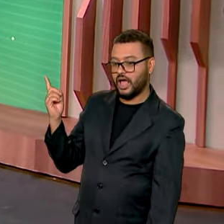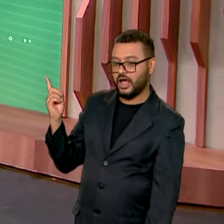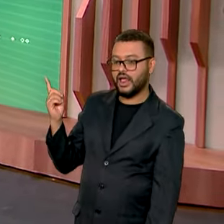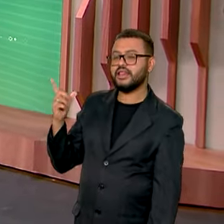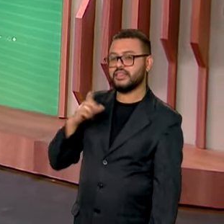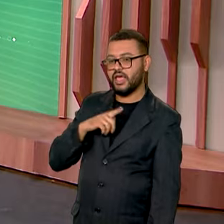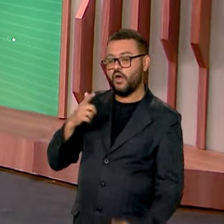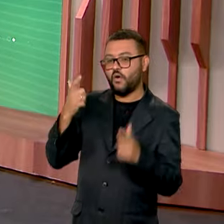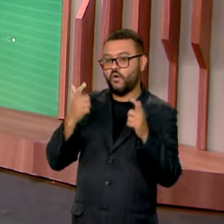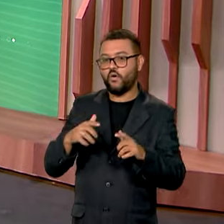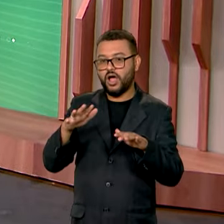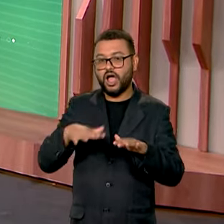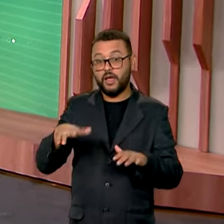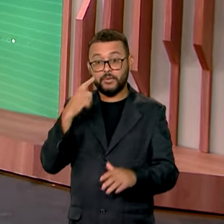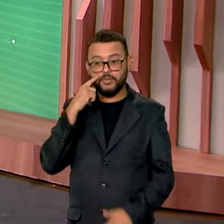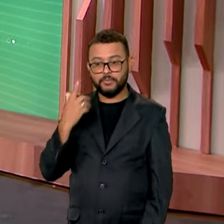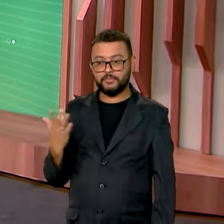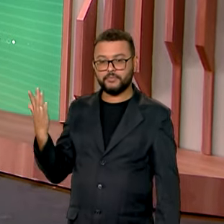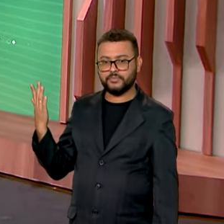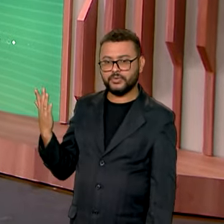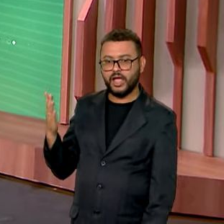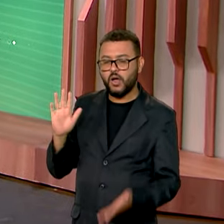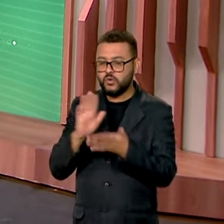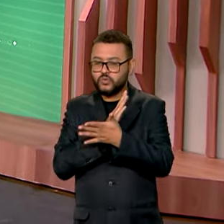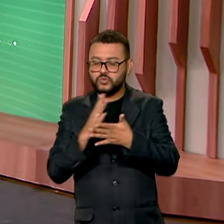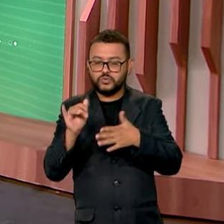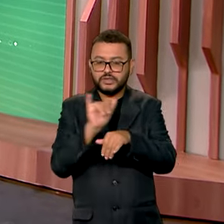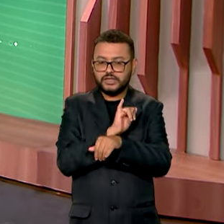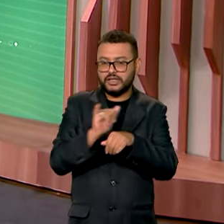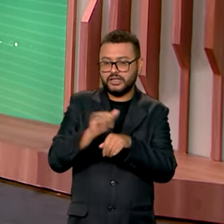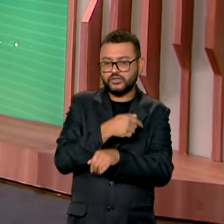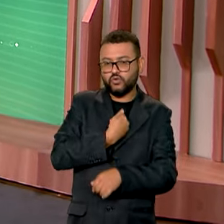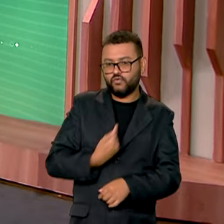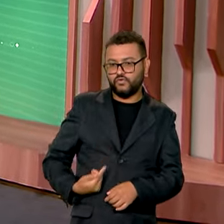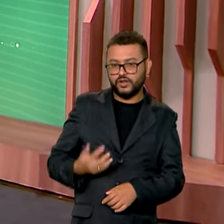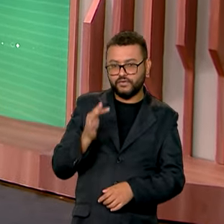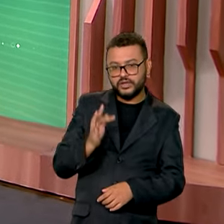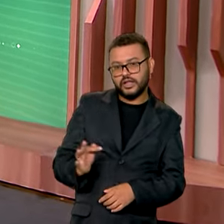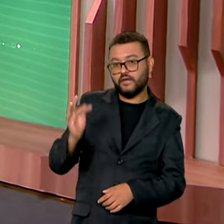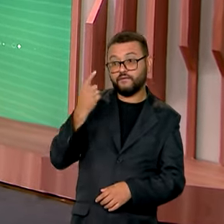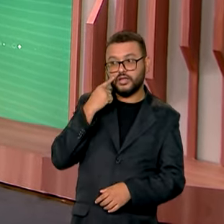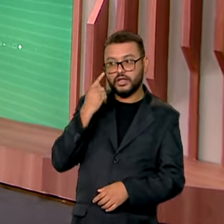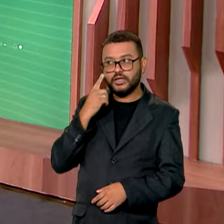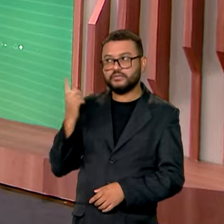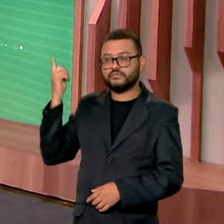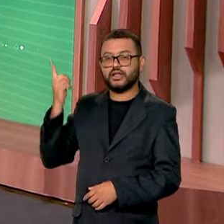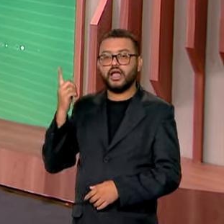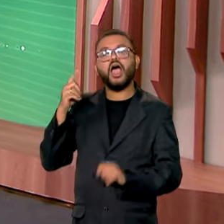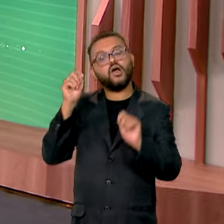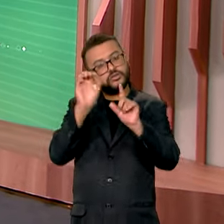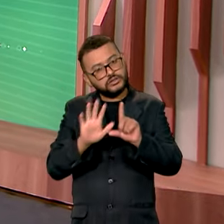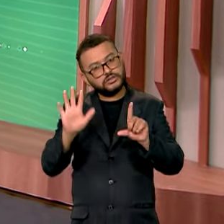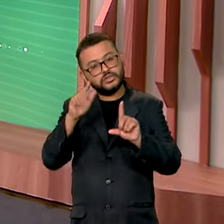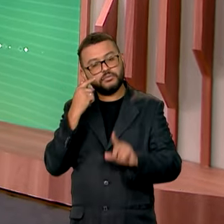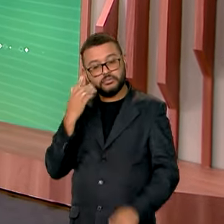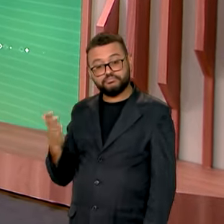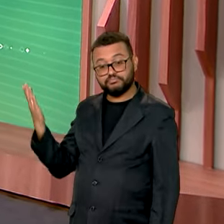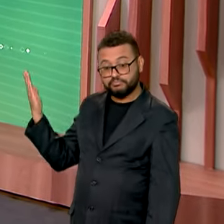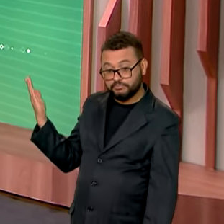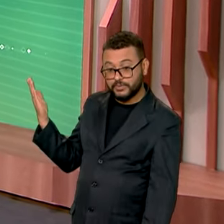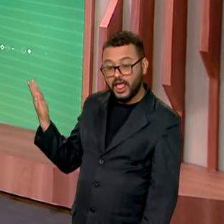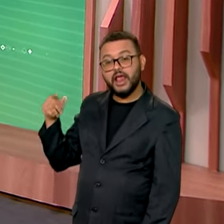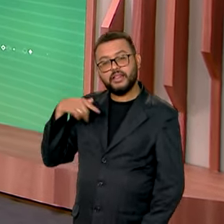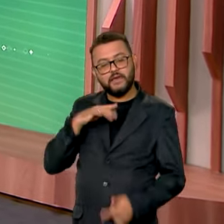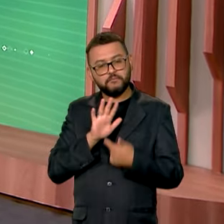fica o assentamento Normandia. Vamos conhecer algumas ações federais nesse município. Os dados são da plataforma Comunica BR,